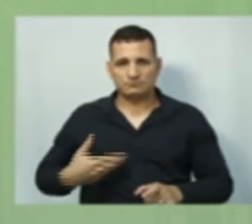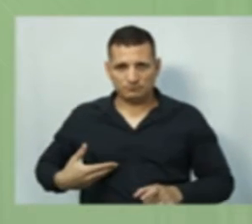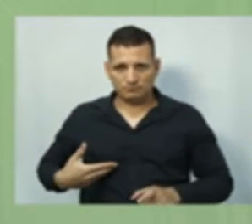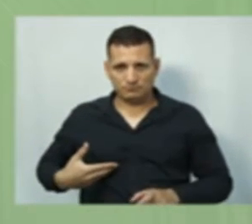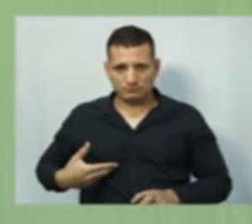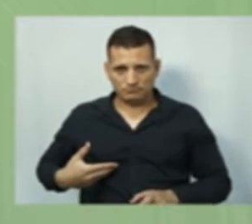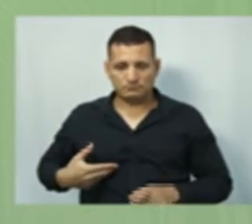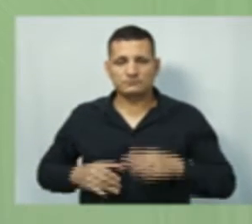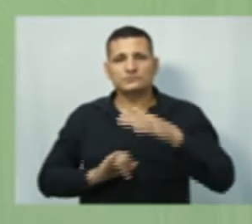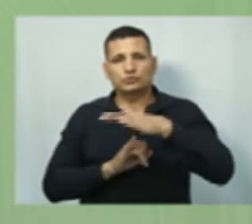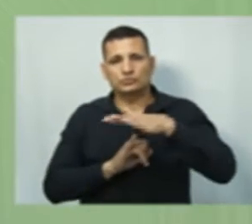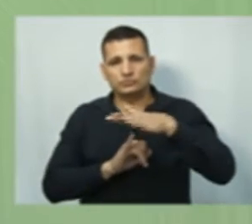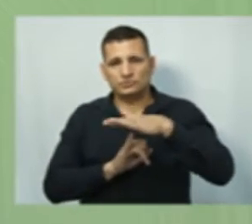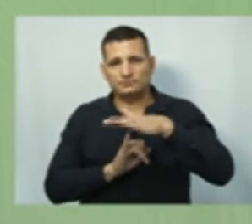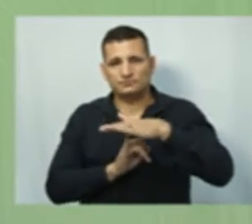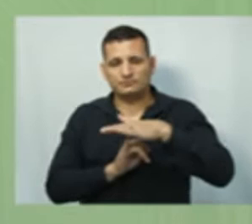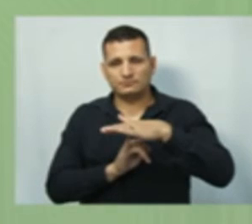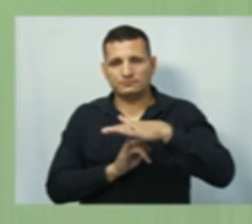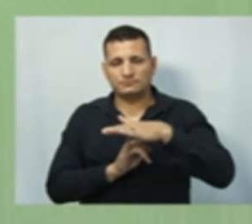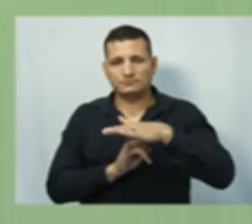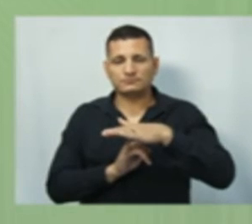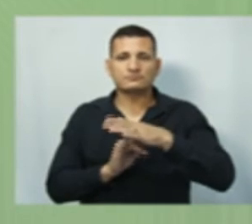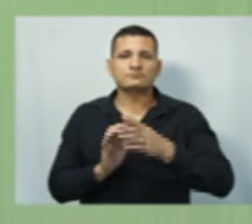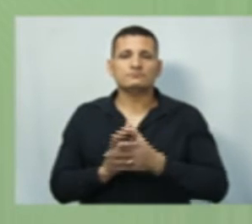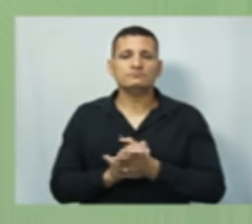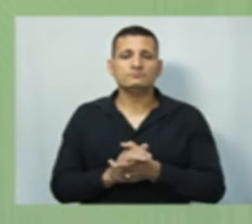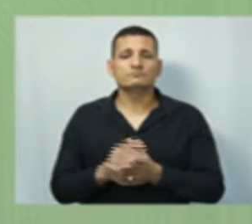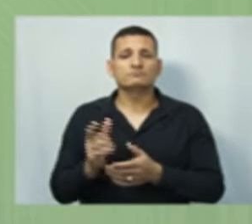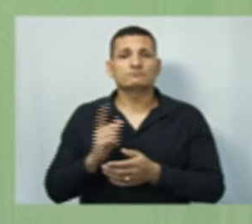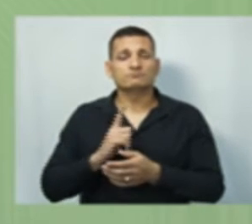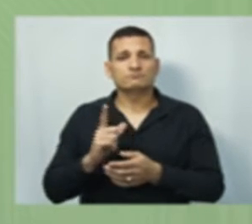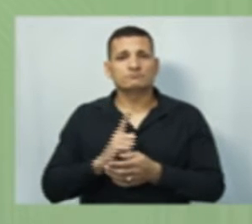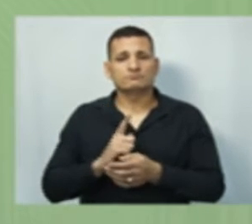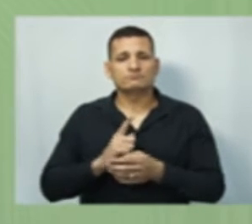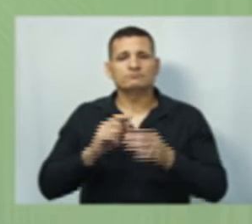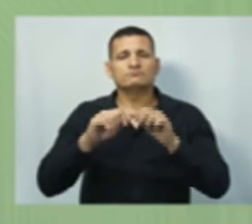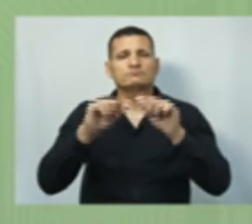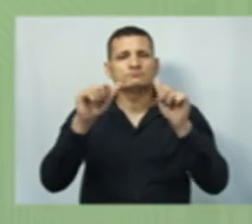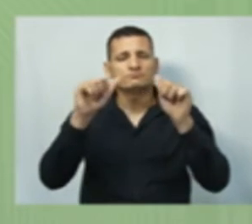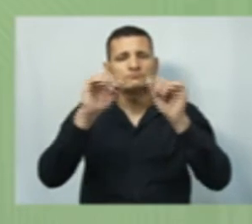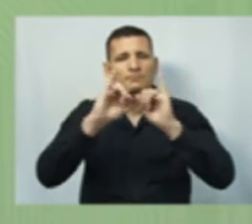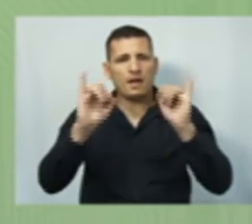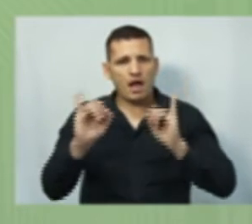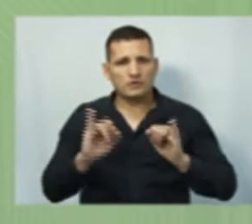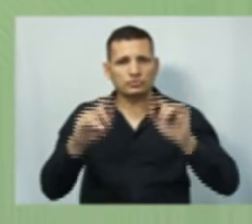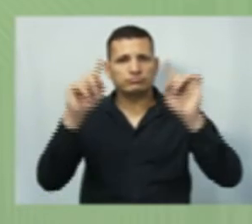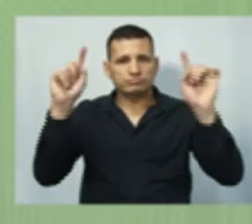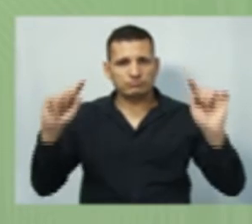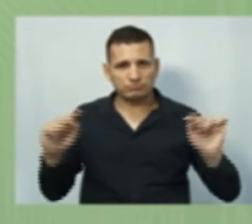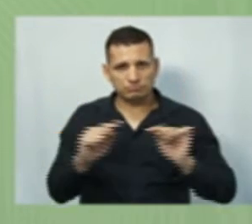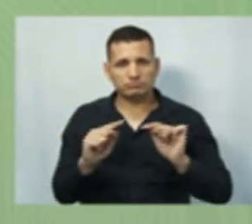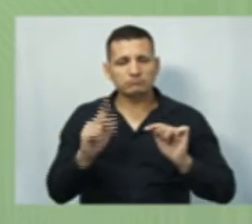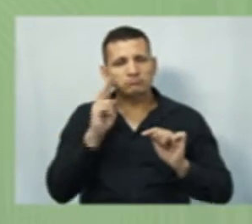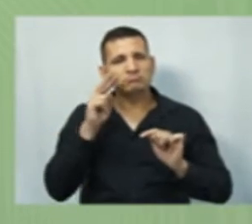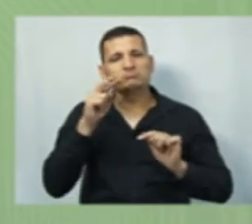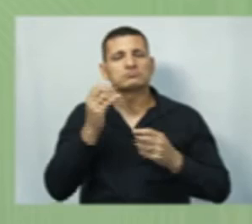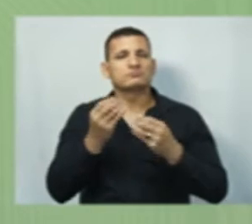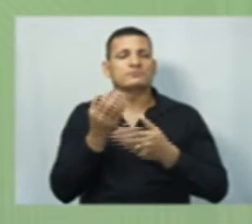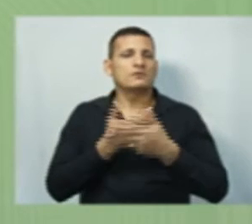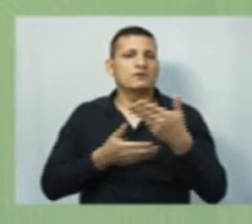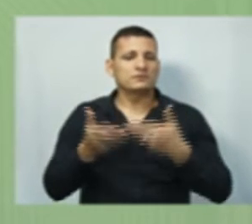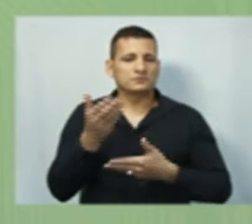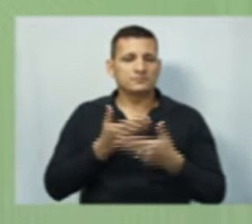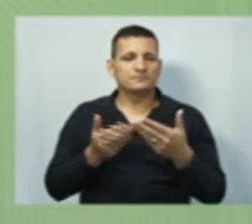as organizações não governamentais. A gente trouxe um desenho para retratar como que é a relação entre essas figuras. As